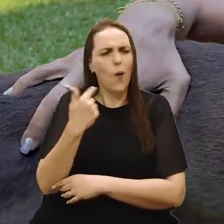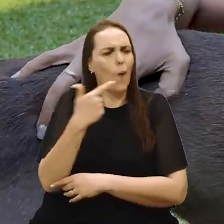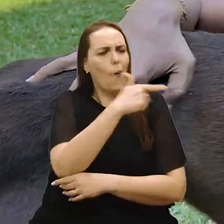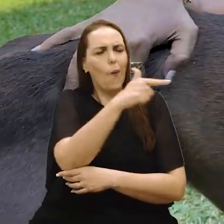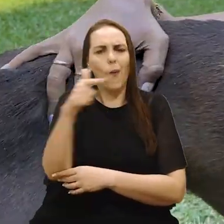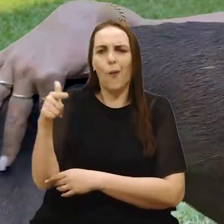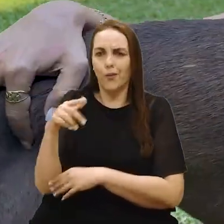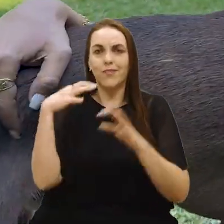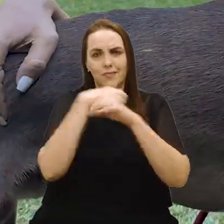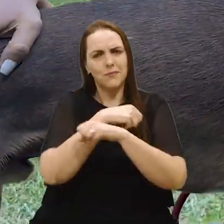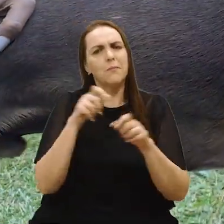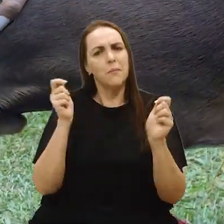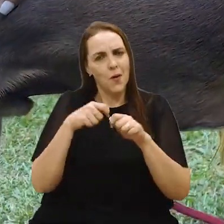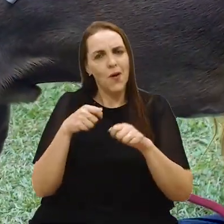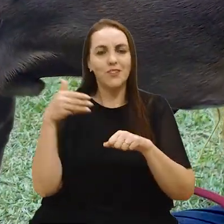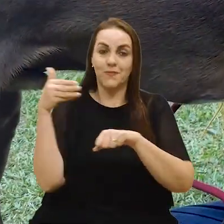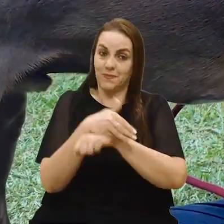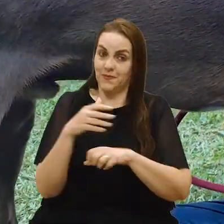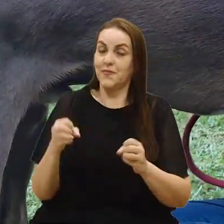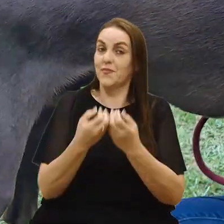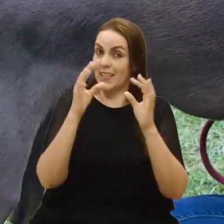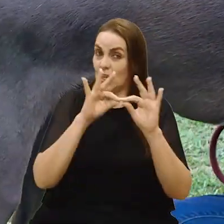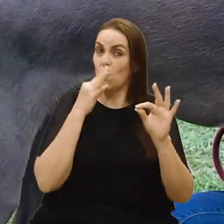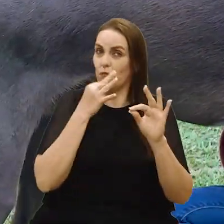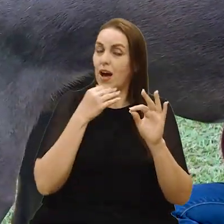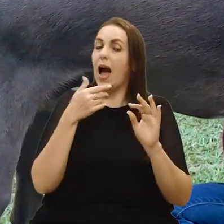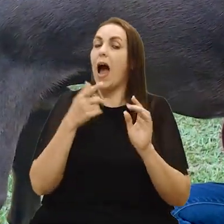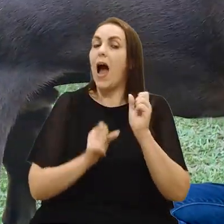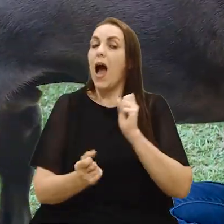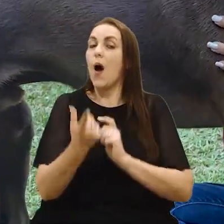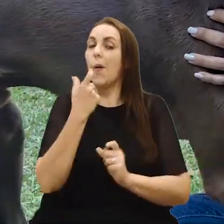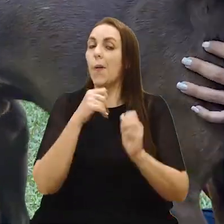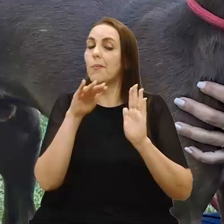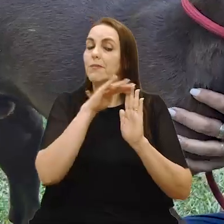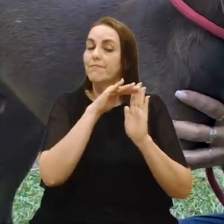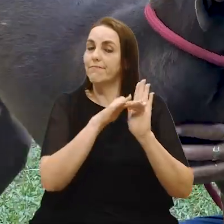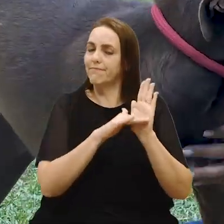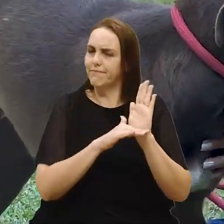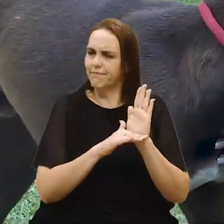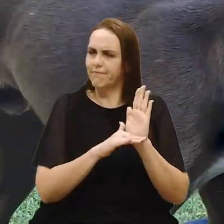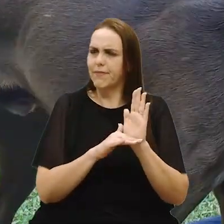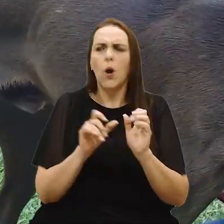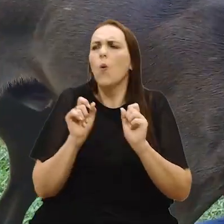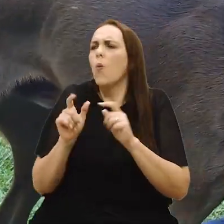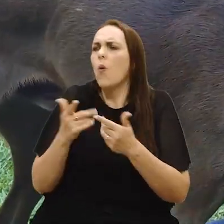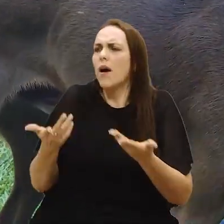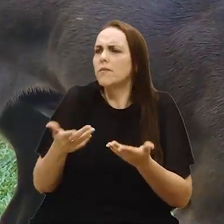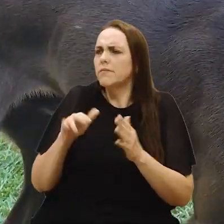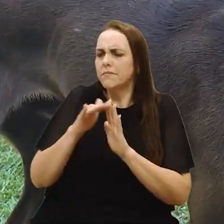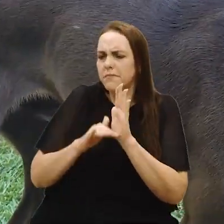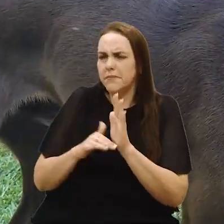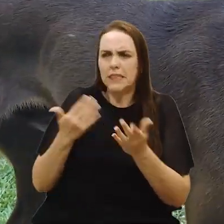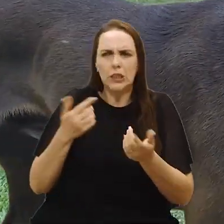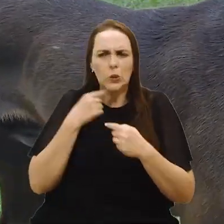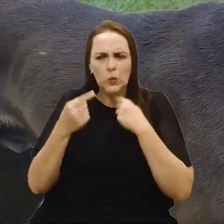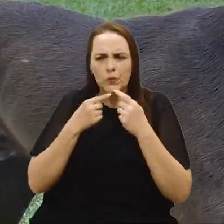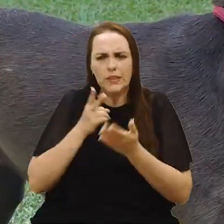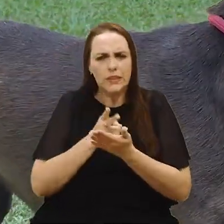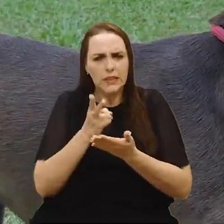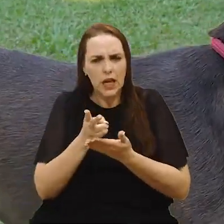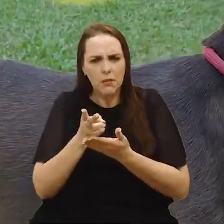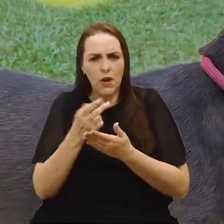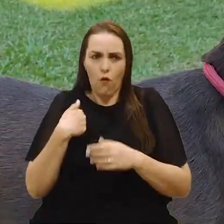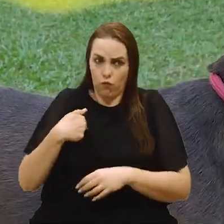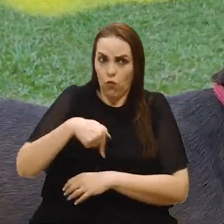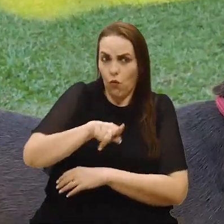podem entrar na Festa da Uva, mas com algumas condições. Quais são as condições, vereadora? Fica essa dúvida sempre, né?